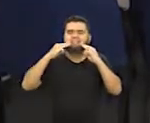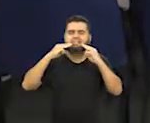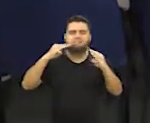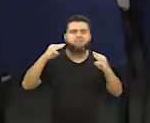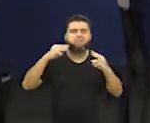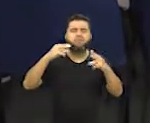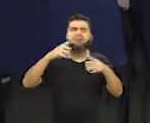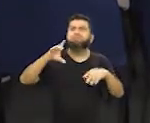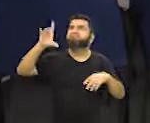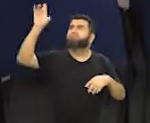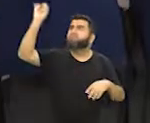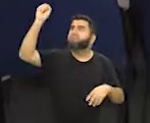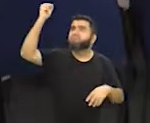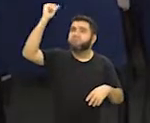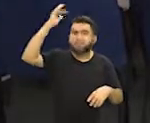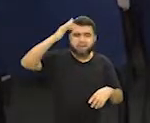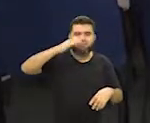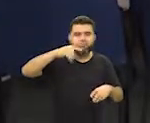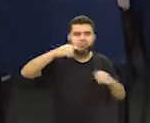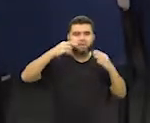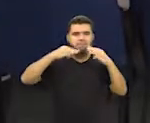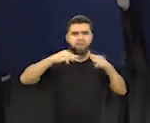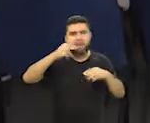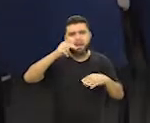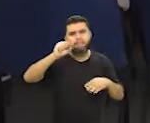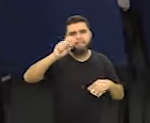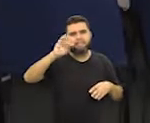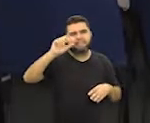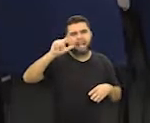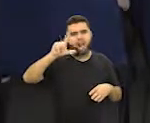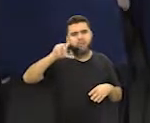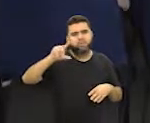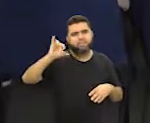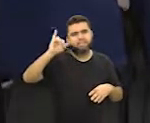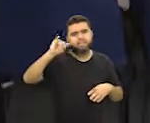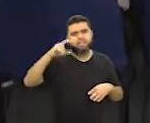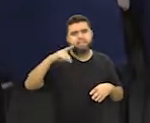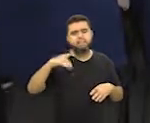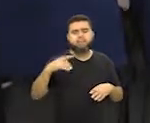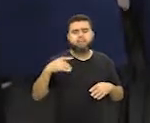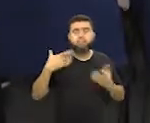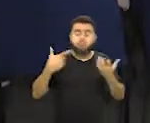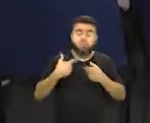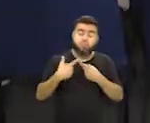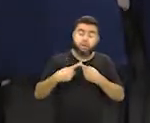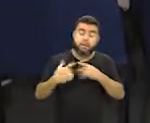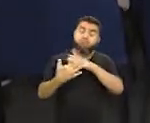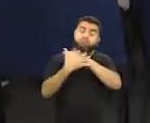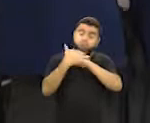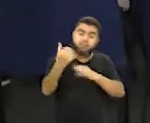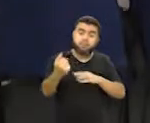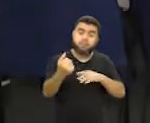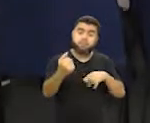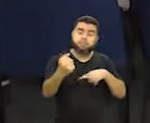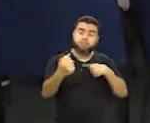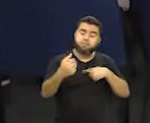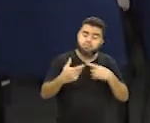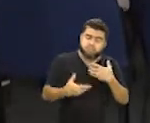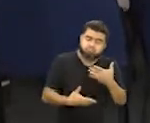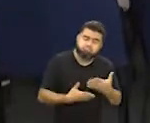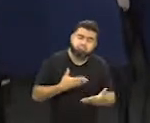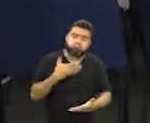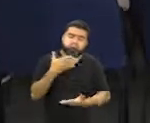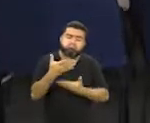coisa abençoada por Deus. Porque a Pestalozzi nos chama e nós nos dedicamos porque